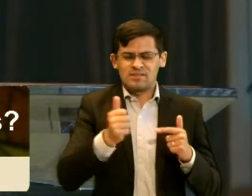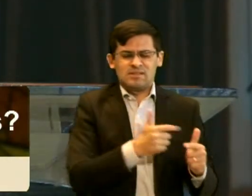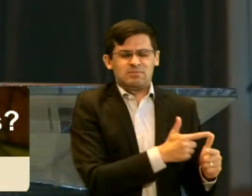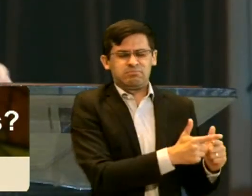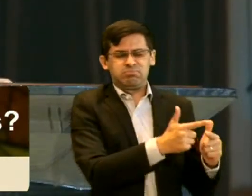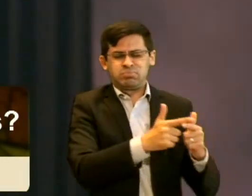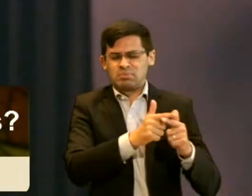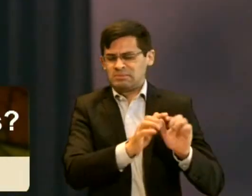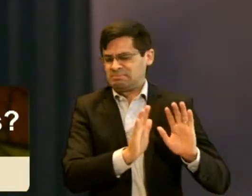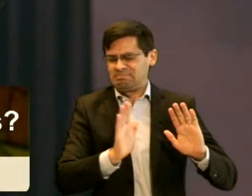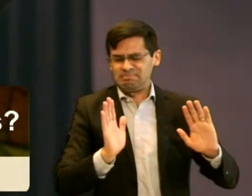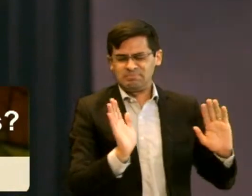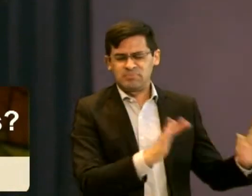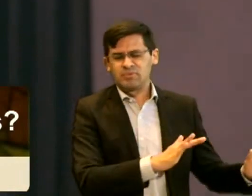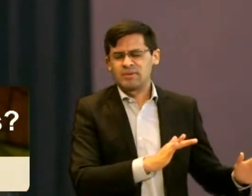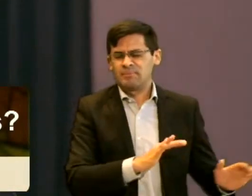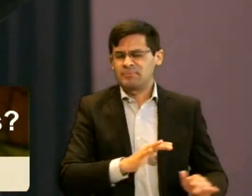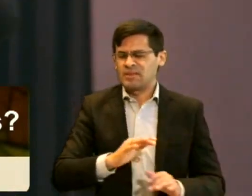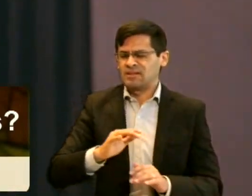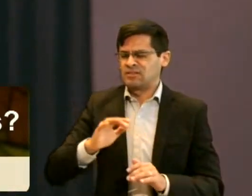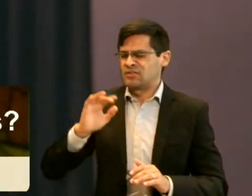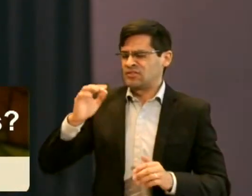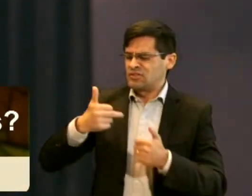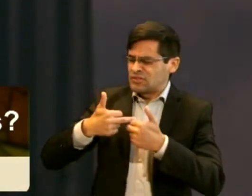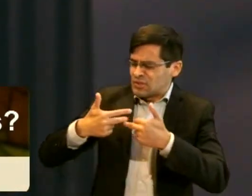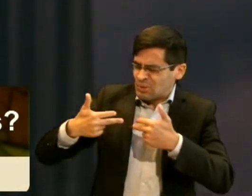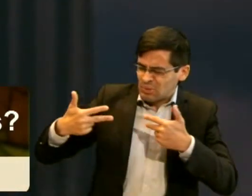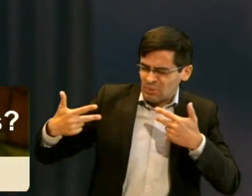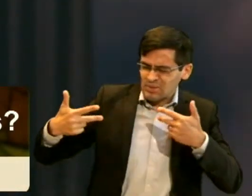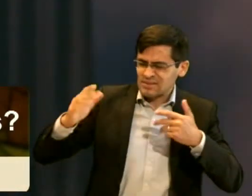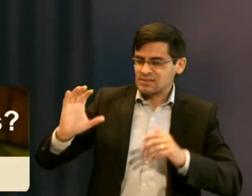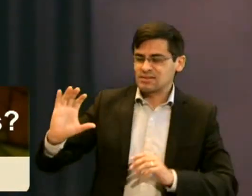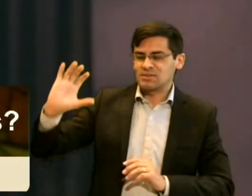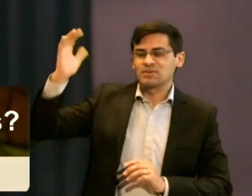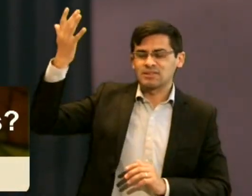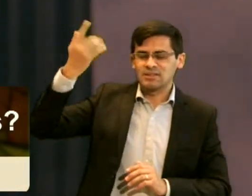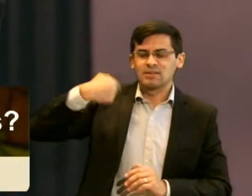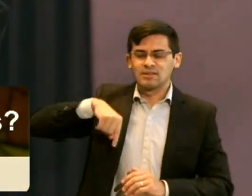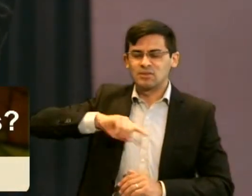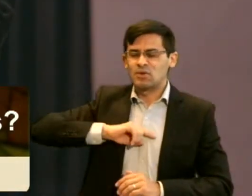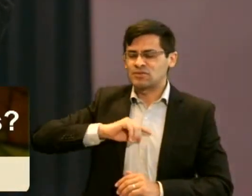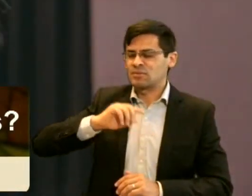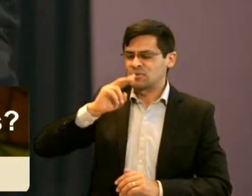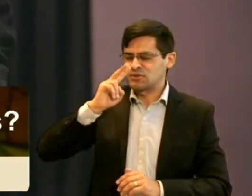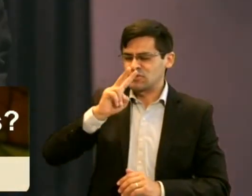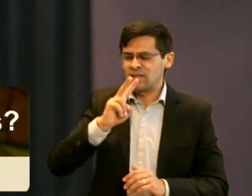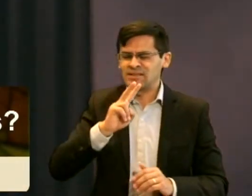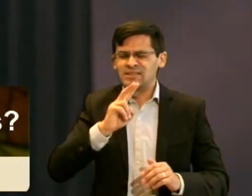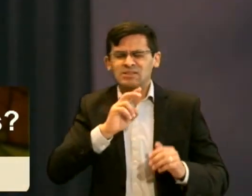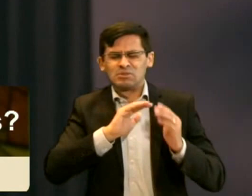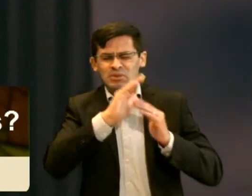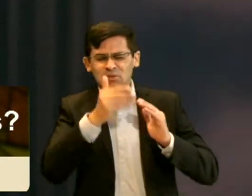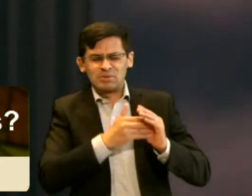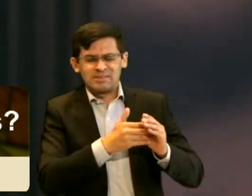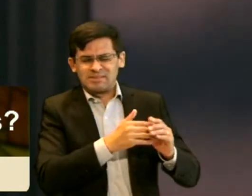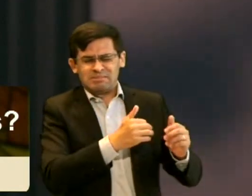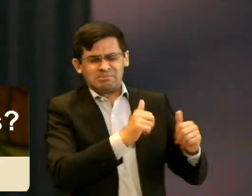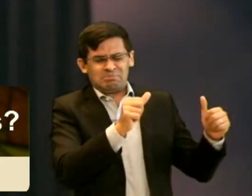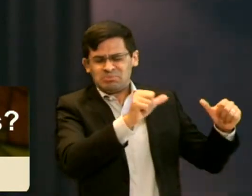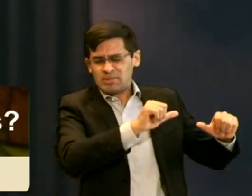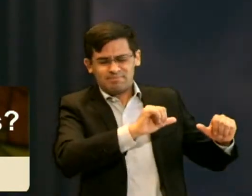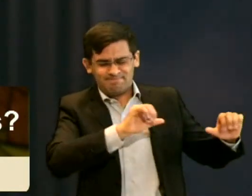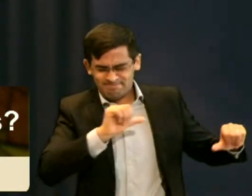nós vamos ver os inimigos caindo por terra, nós vamos ver muralhas sendo despedaçadas